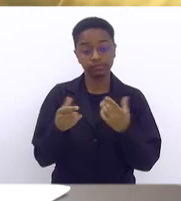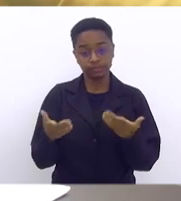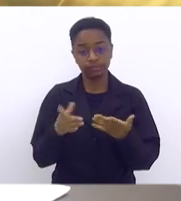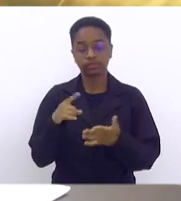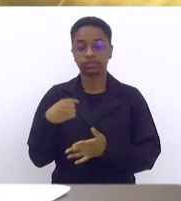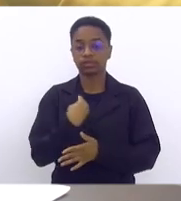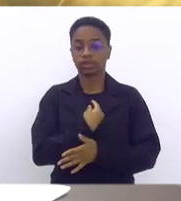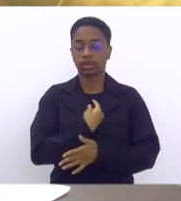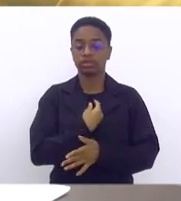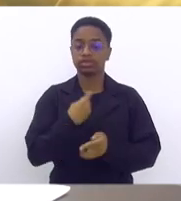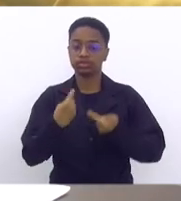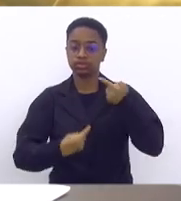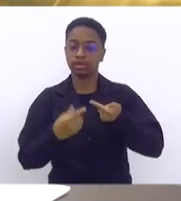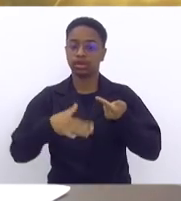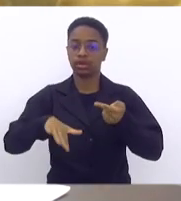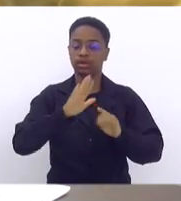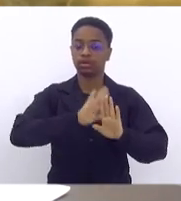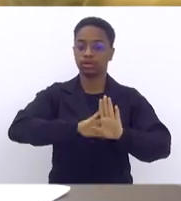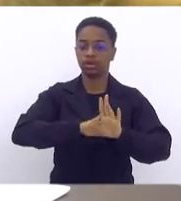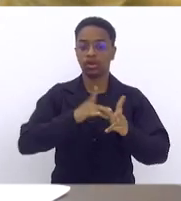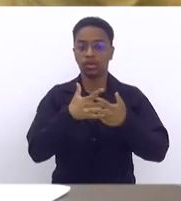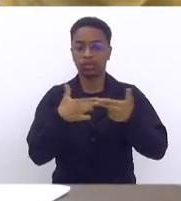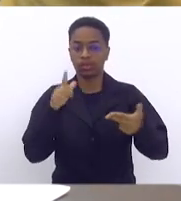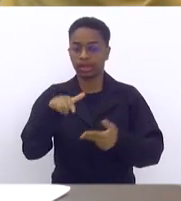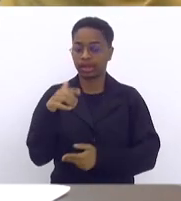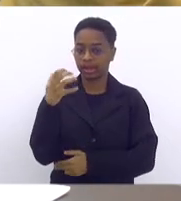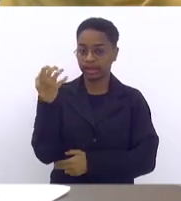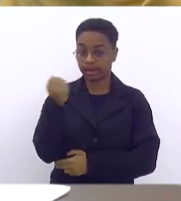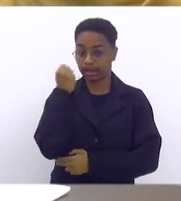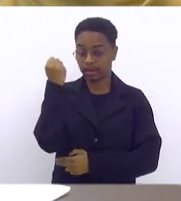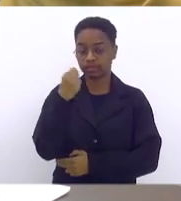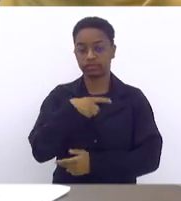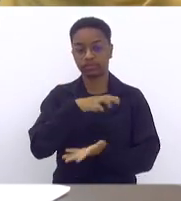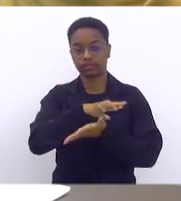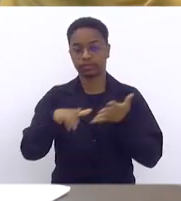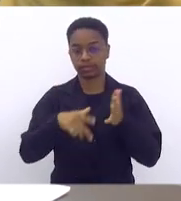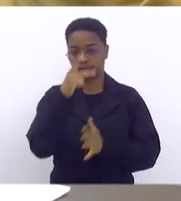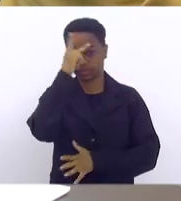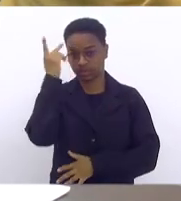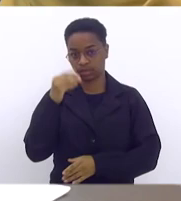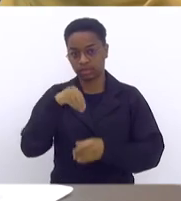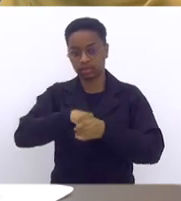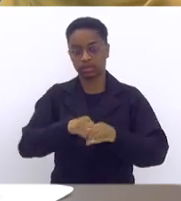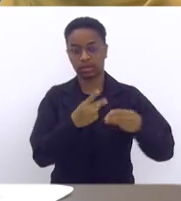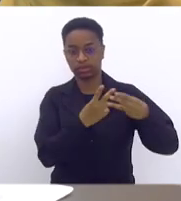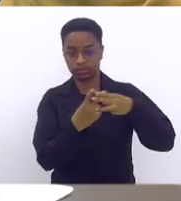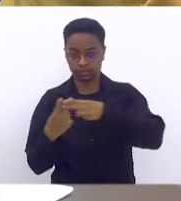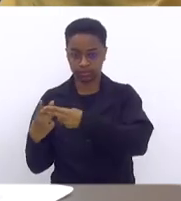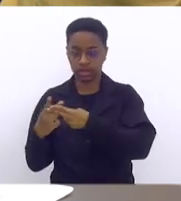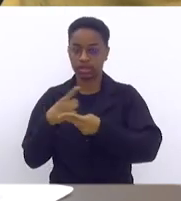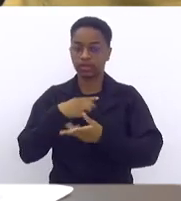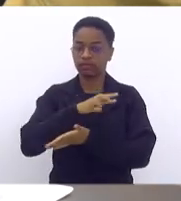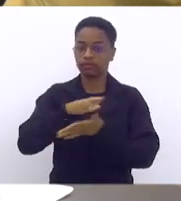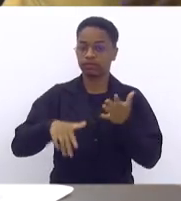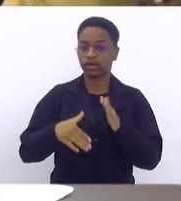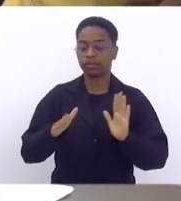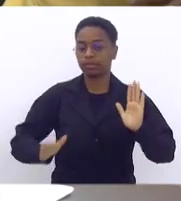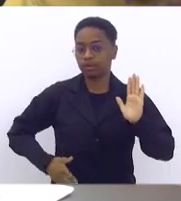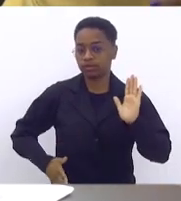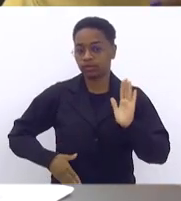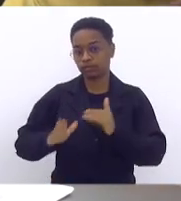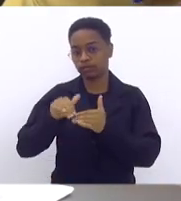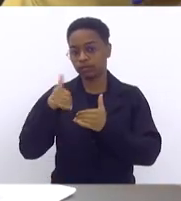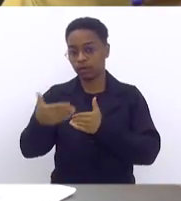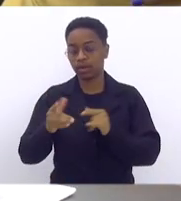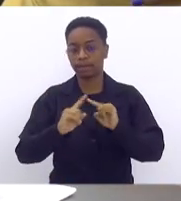está indo para o campo ideológico de uma coisa que é séria, que tem milhares de pessoas dentro da cadeia, tem milhares de bandidos do lado de fora da cadeia para a